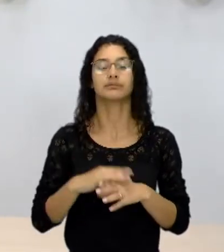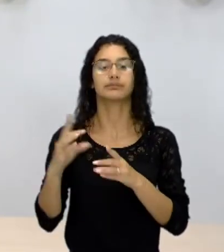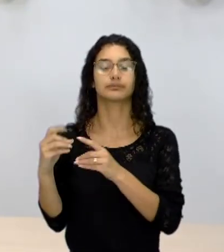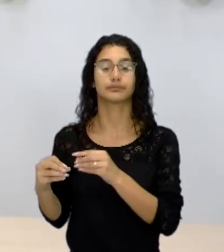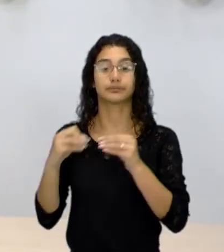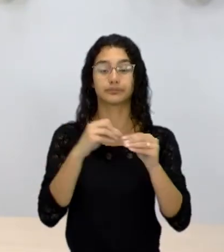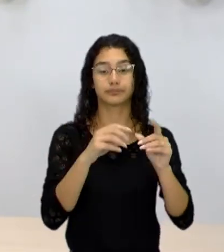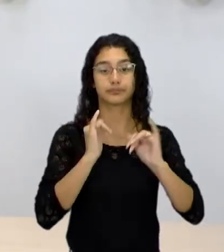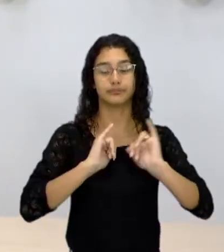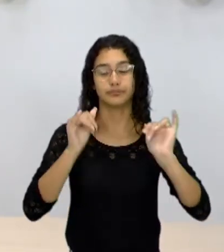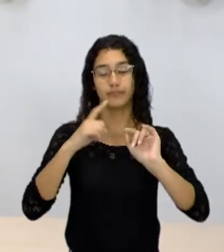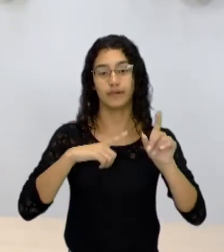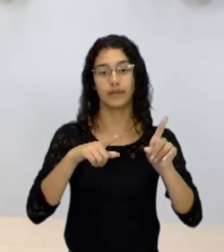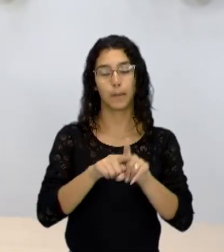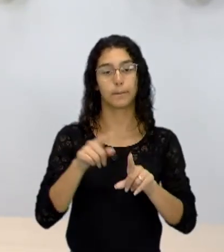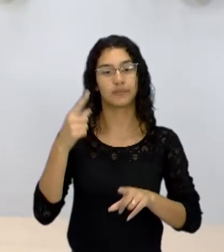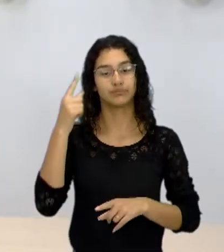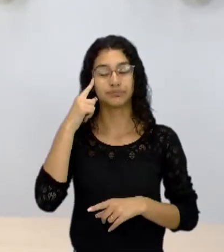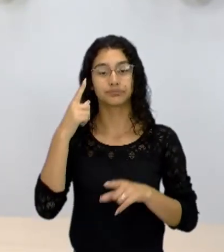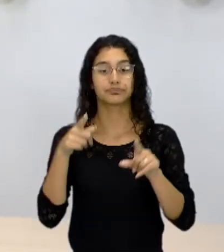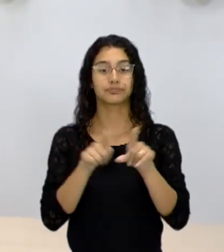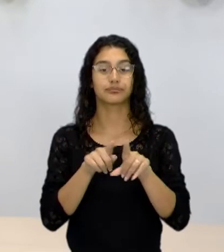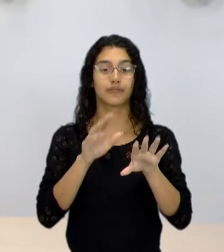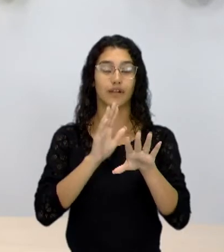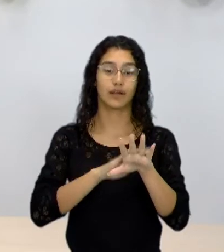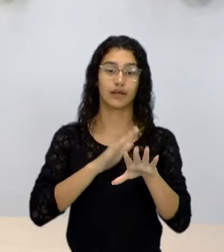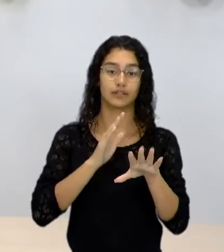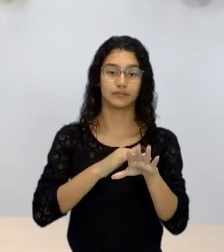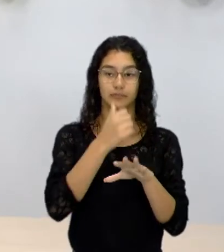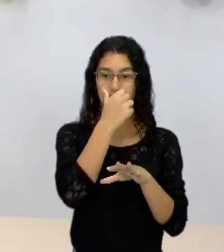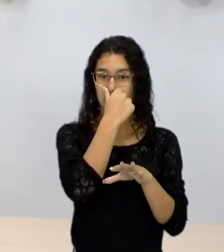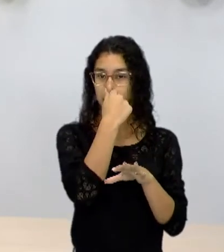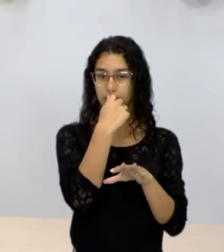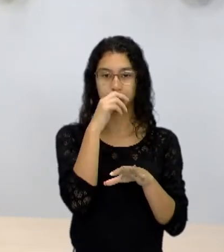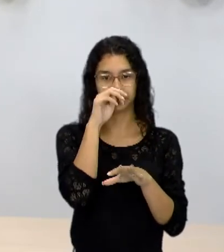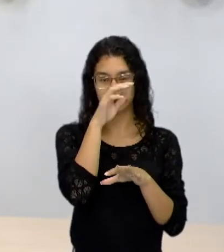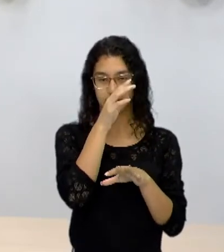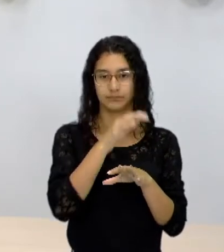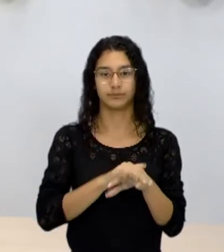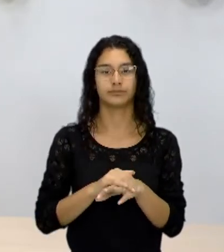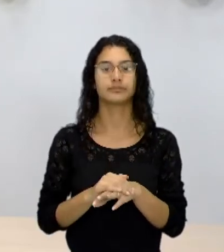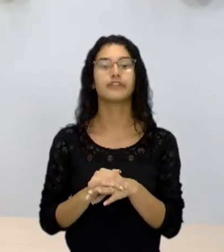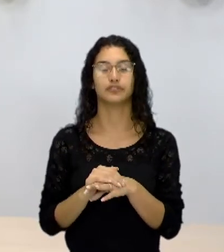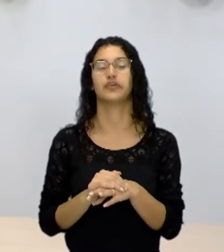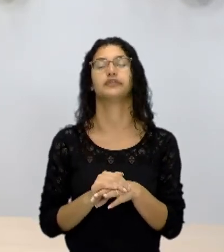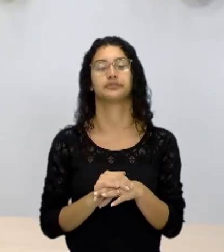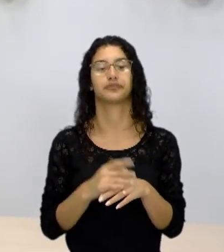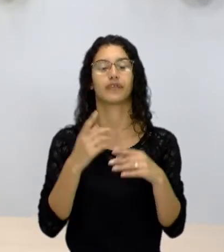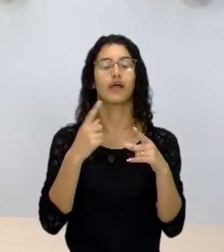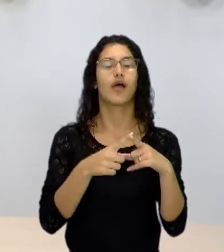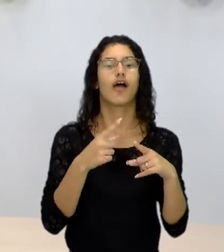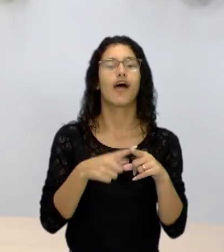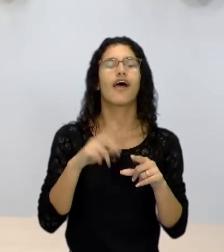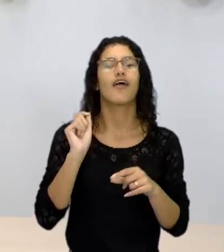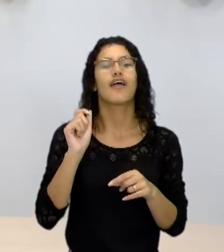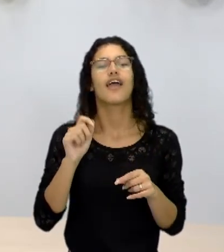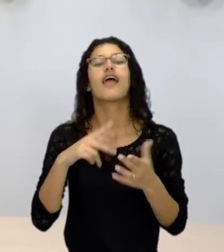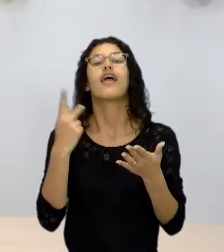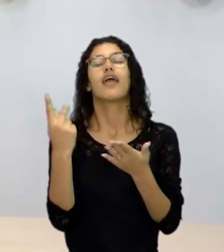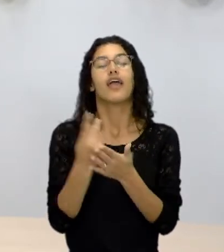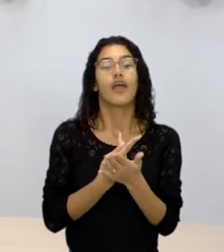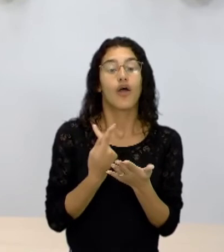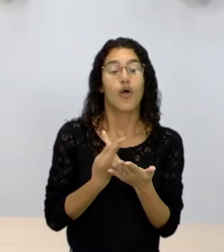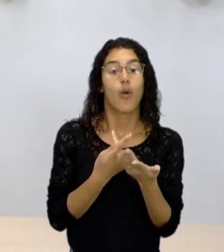sempre tem o nosso pensamento formado, né? Sobre culpa de quem é que está errado.